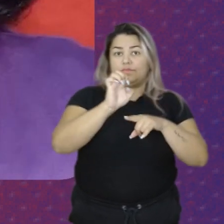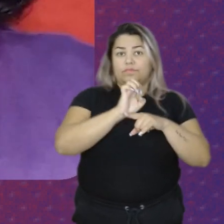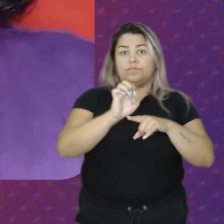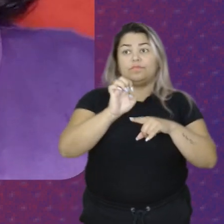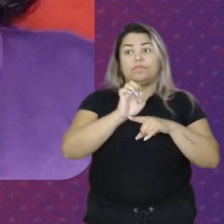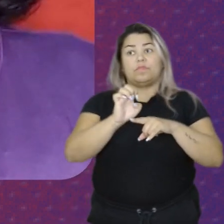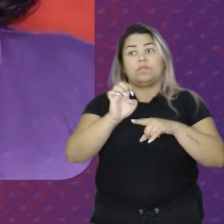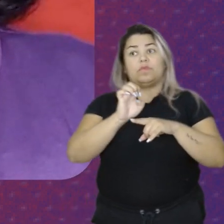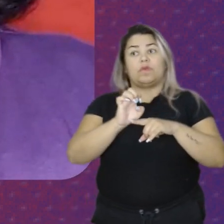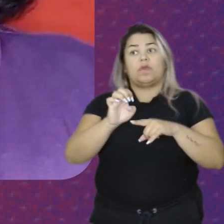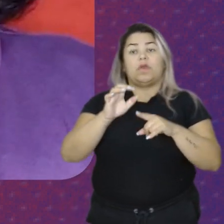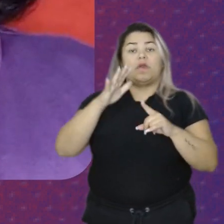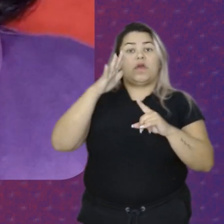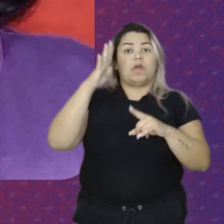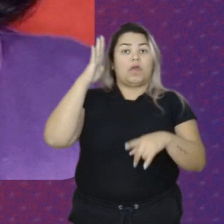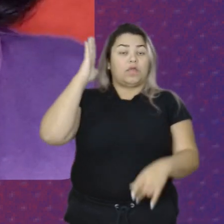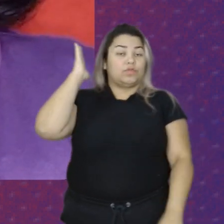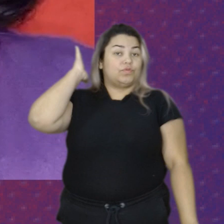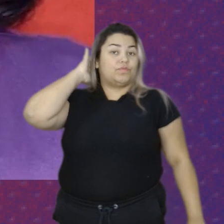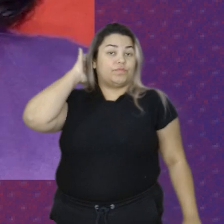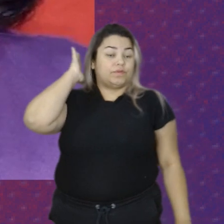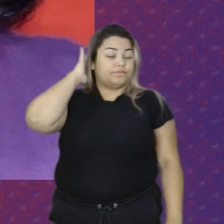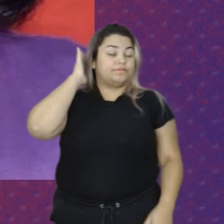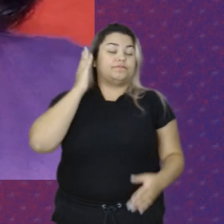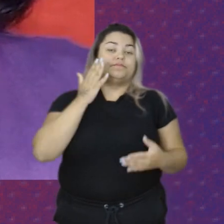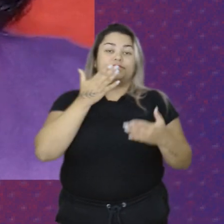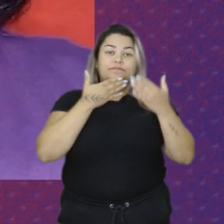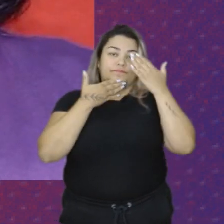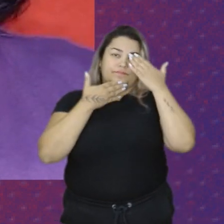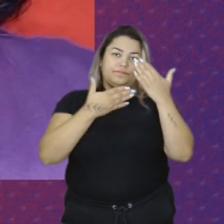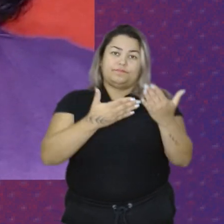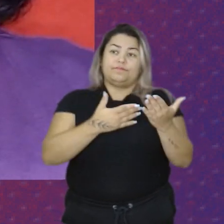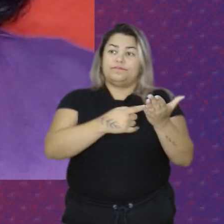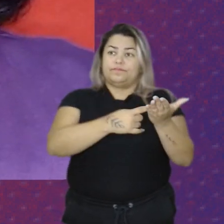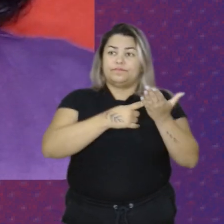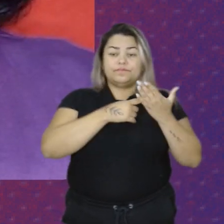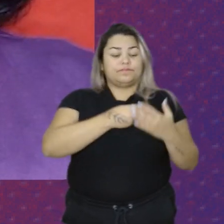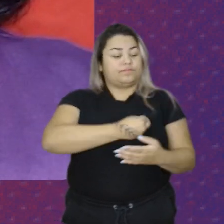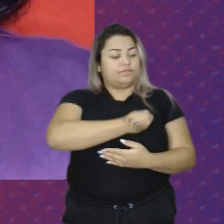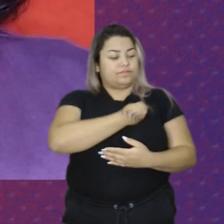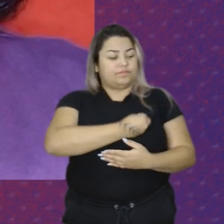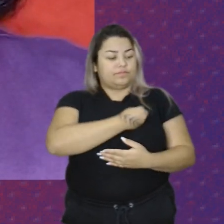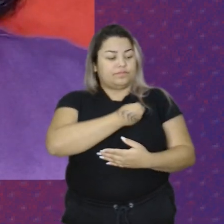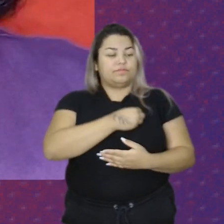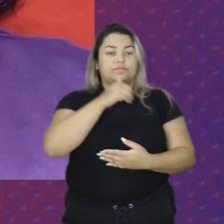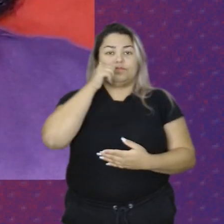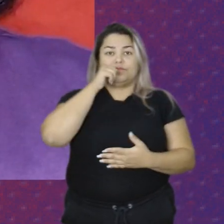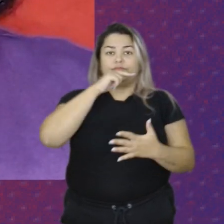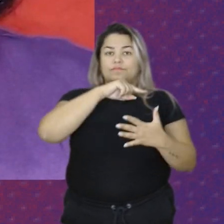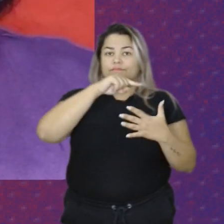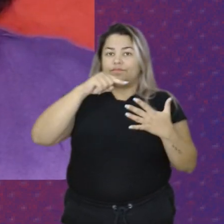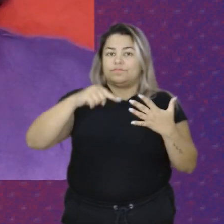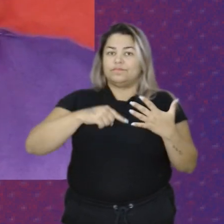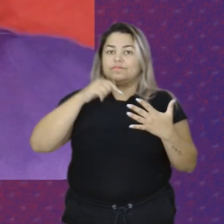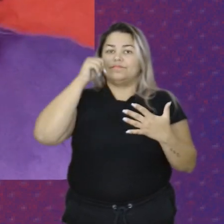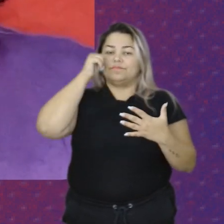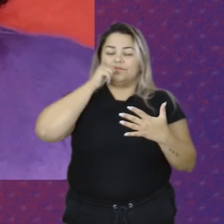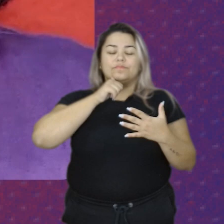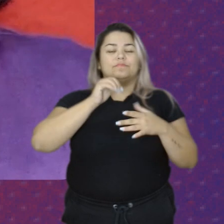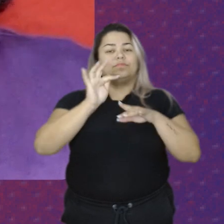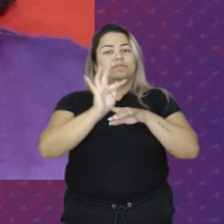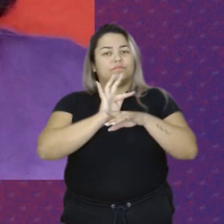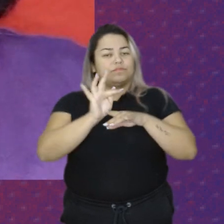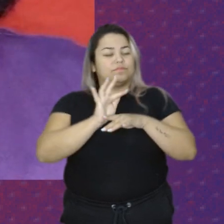Pará, e quero agradecer esse convite que me foi feito para participar do programa Elas por Elas Formação, um programa